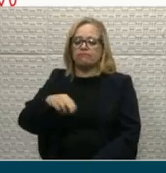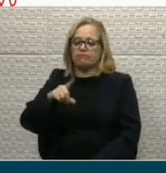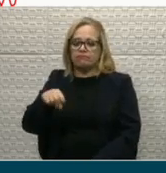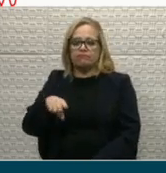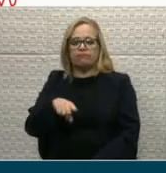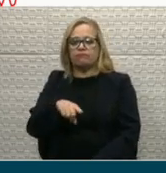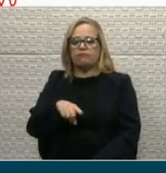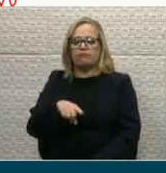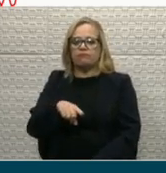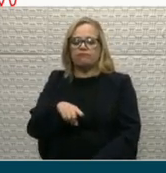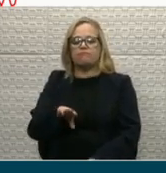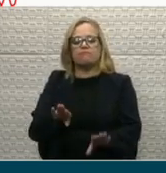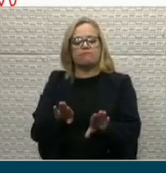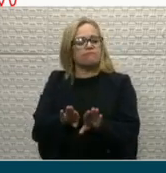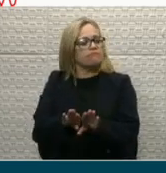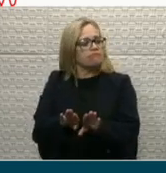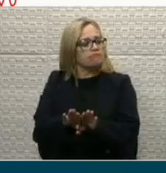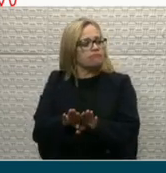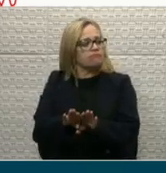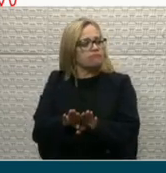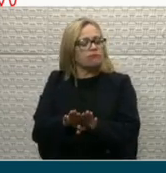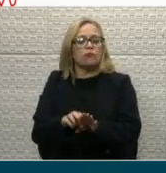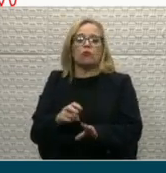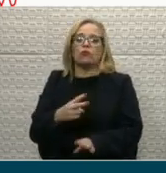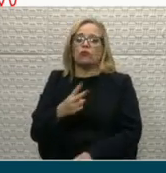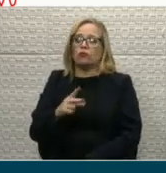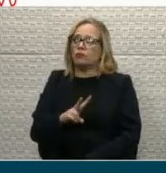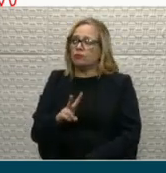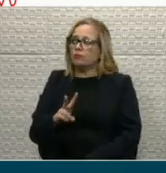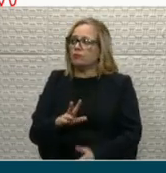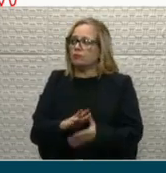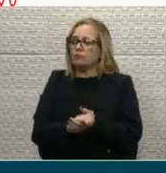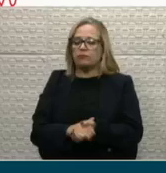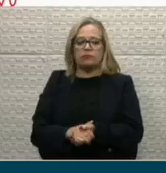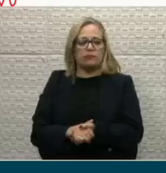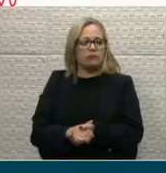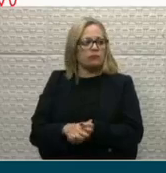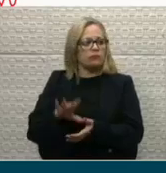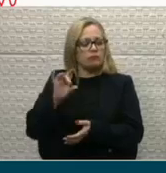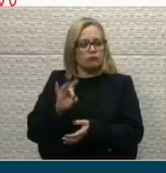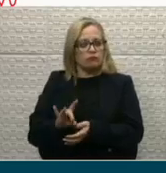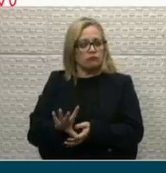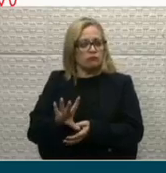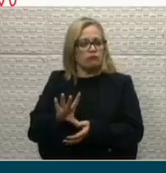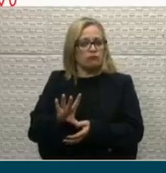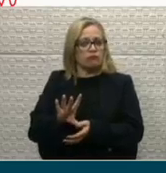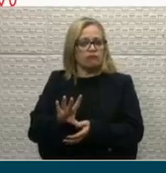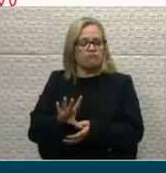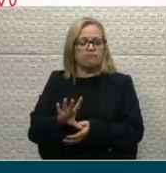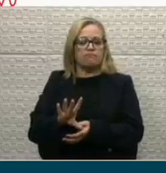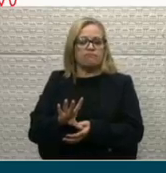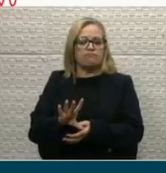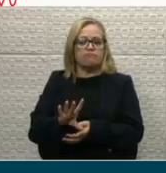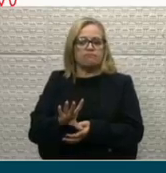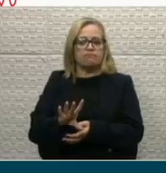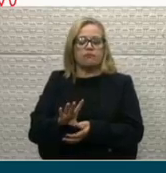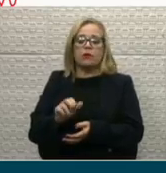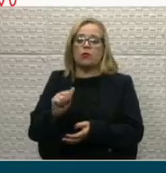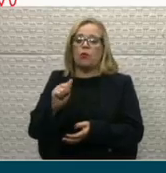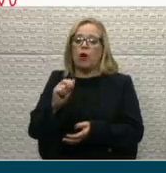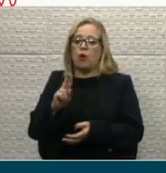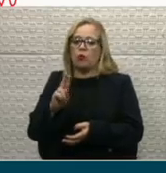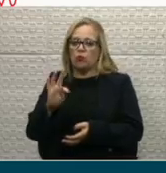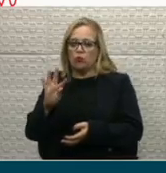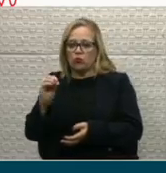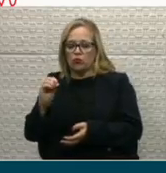esses vetores vai ser 2 vezes v. Mas isso somente para os